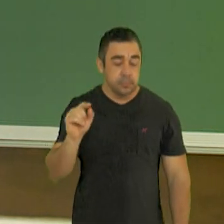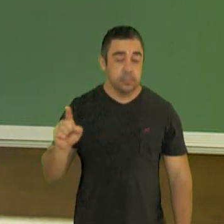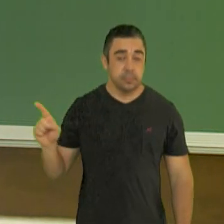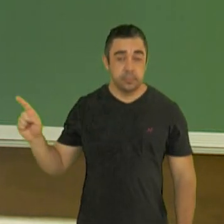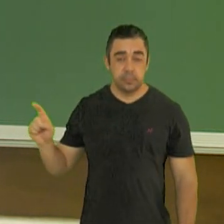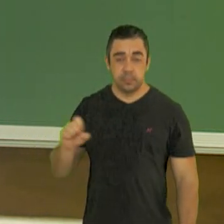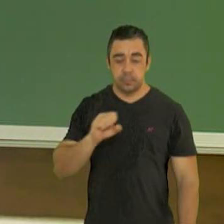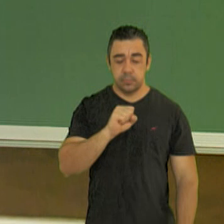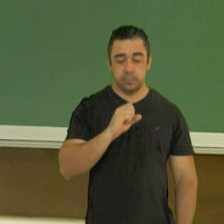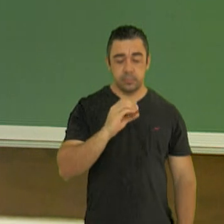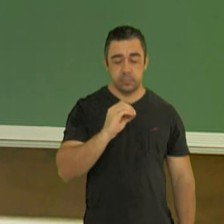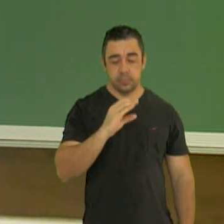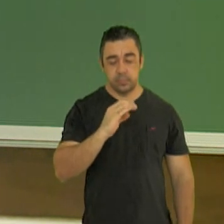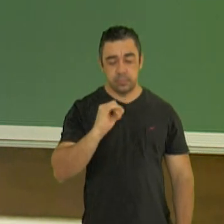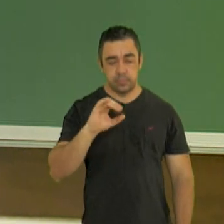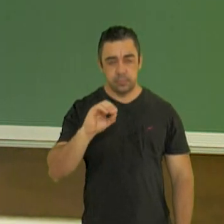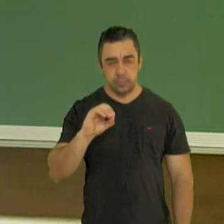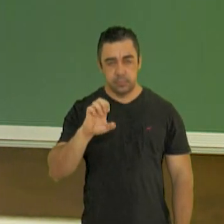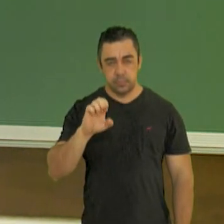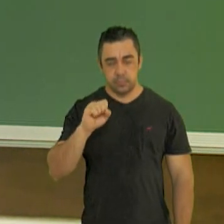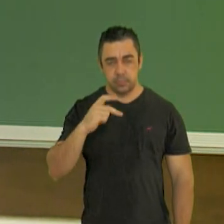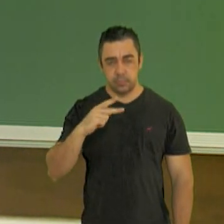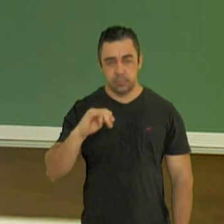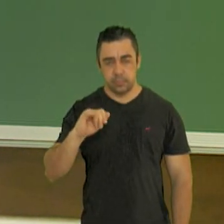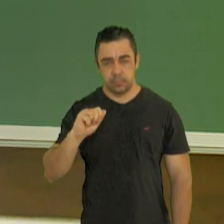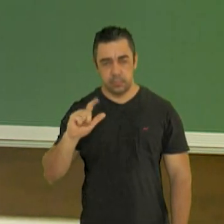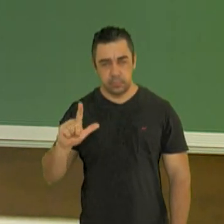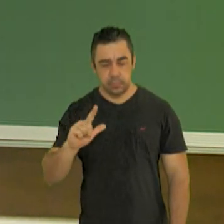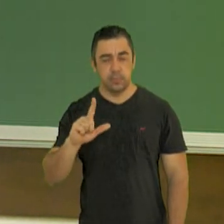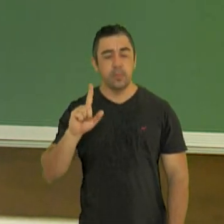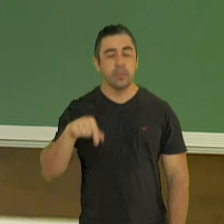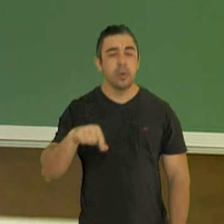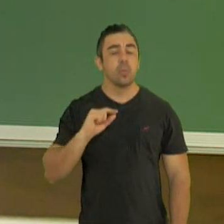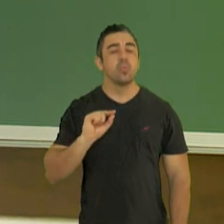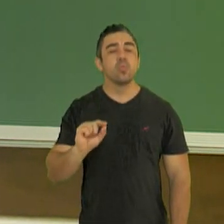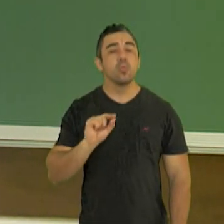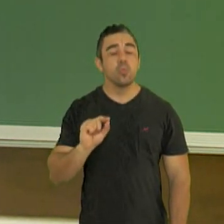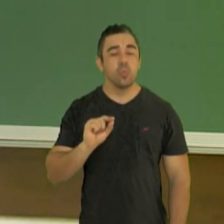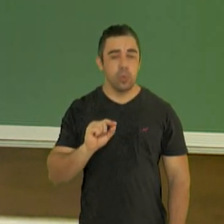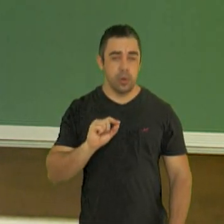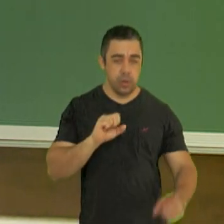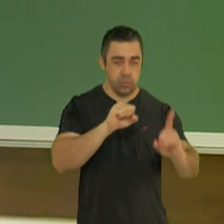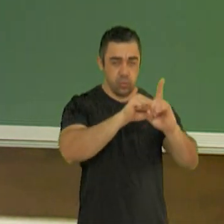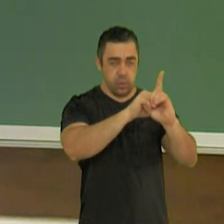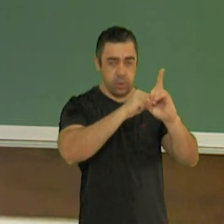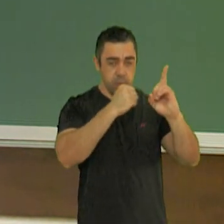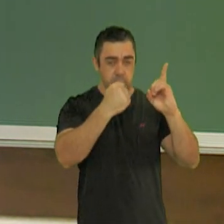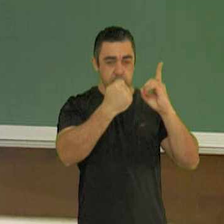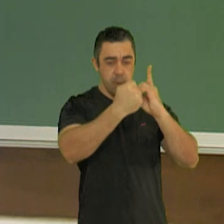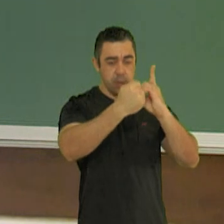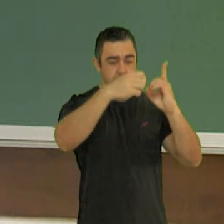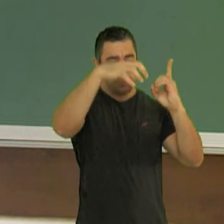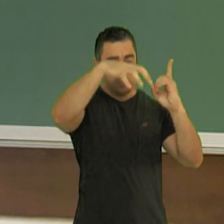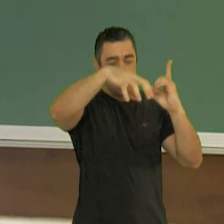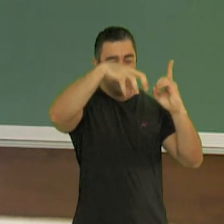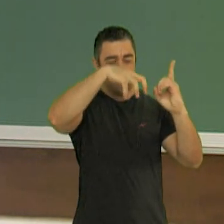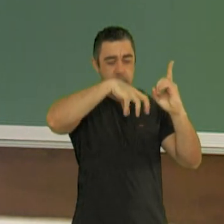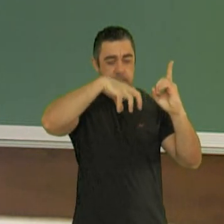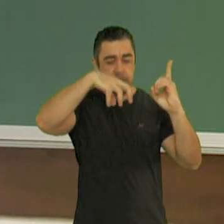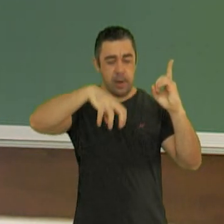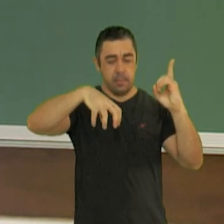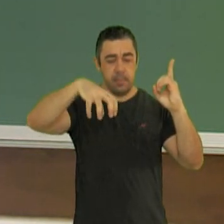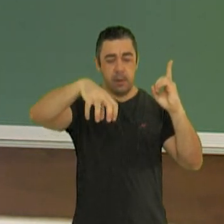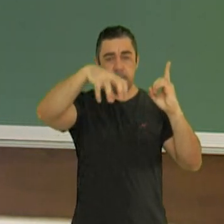que é socioespacial, relativo a classes ou grupos sociais, relativos a nós, né, e ao espaço que nós